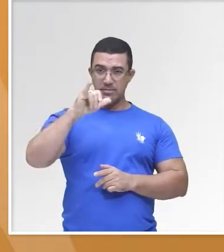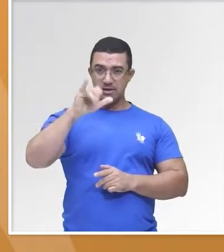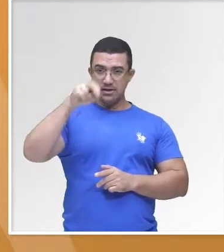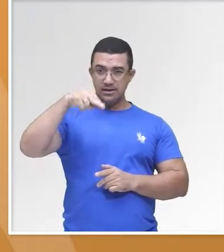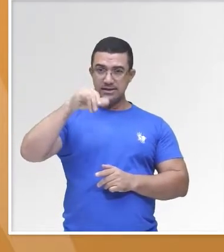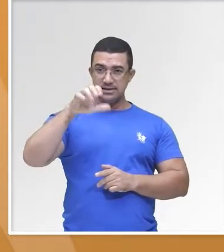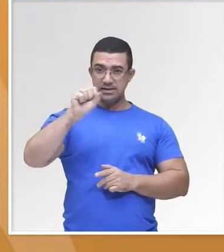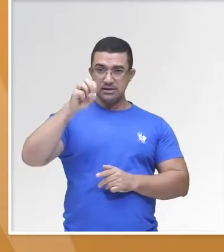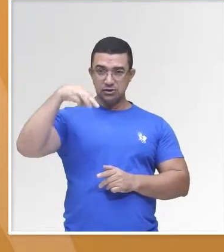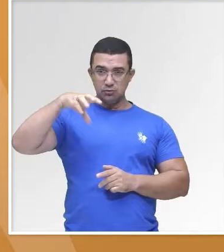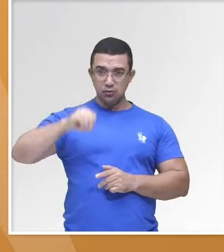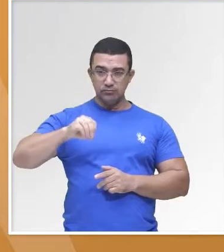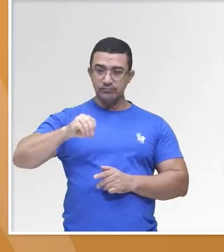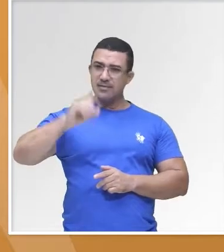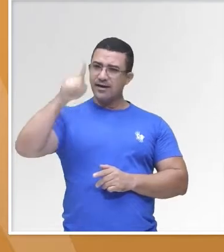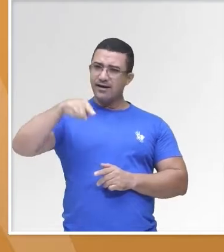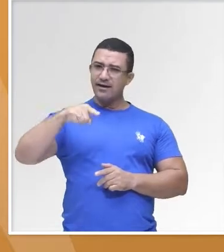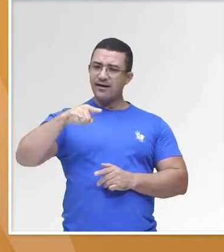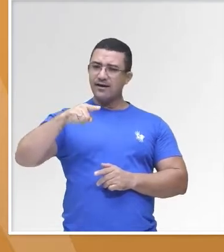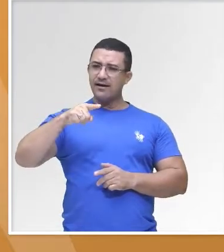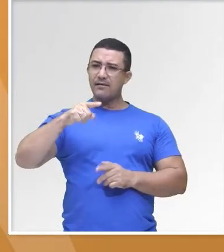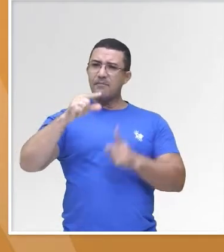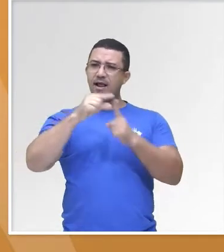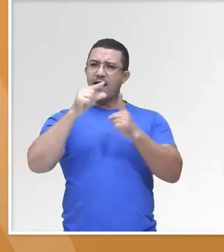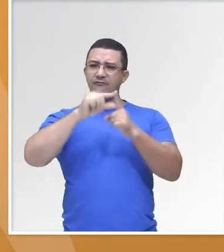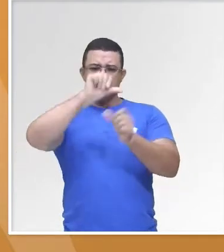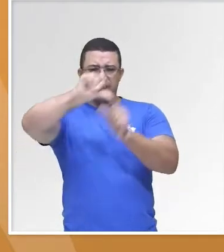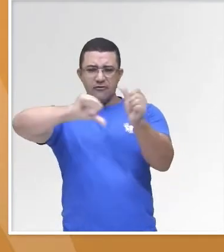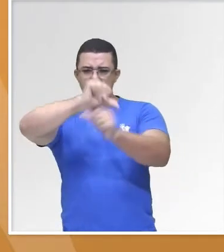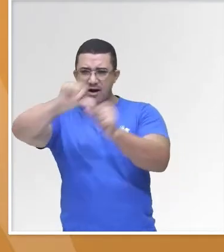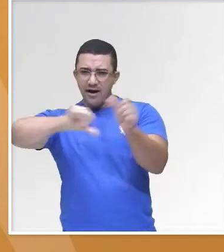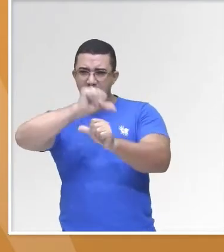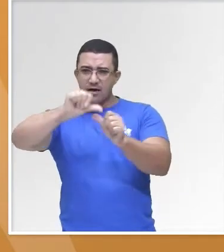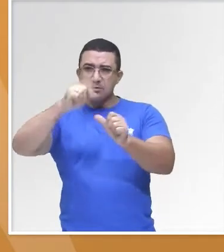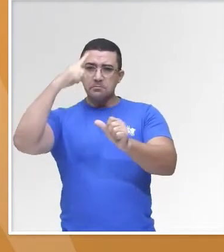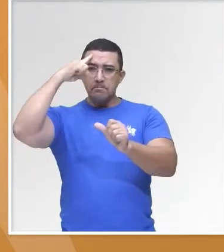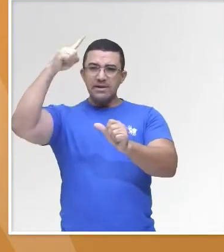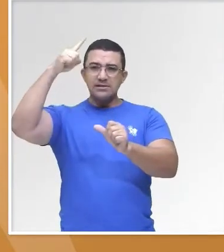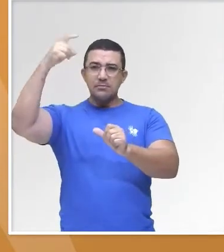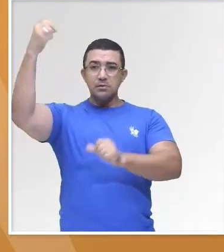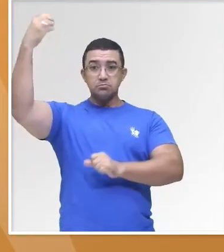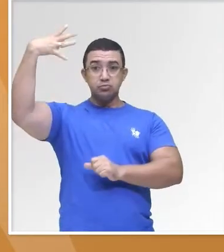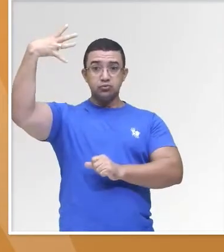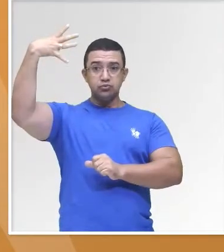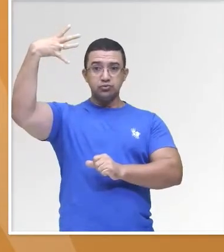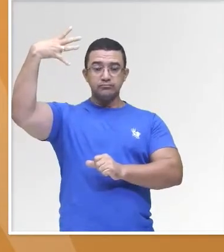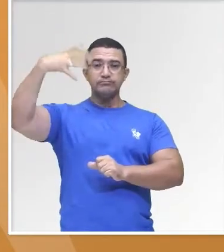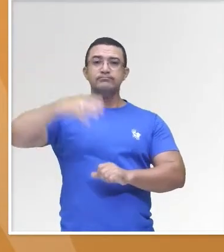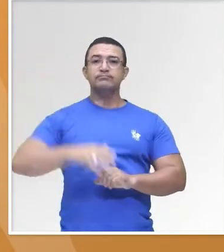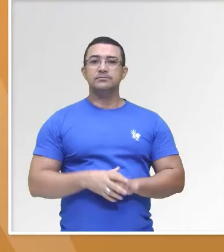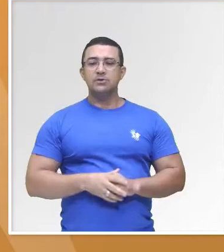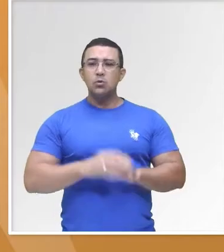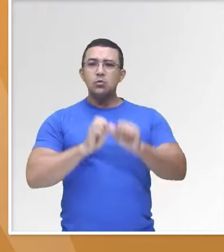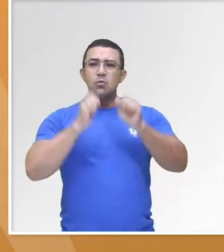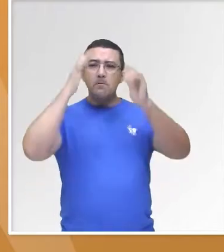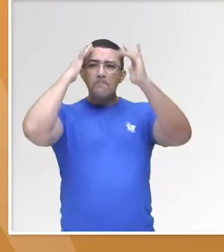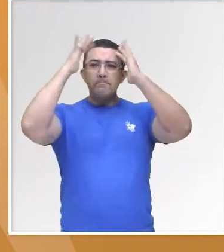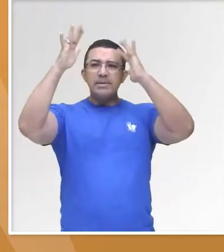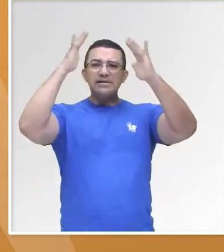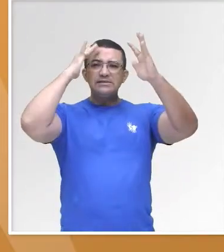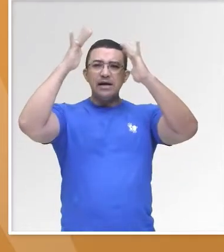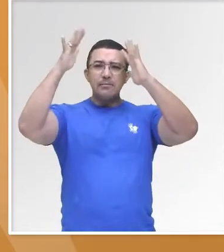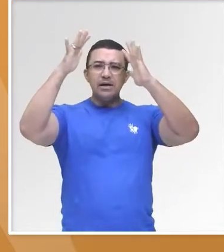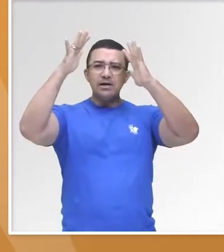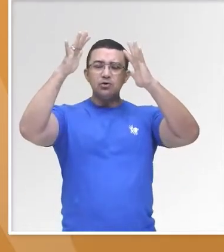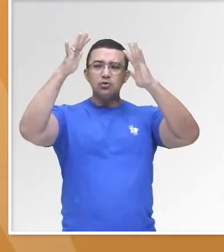iluminar, vem da palavra transformar. Então, luz, iluminar. Então, esses pensamentos eles vão começar a